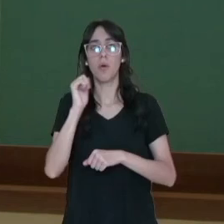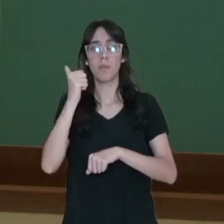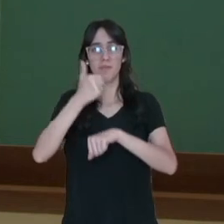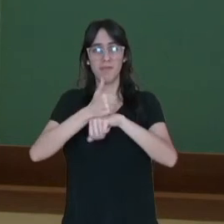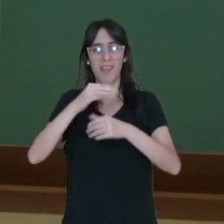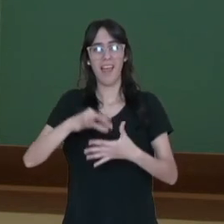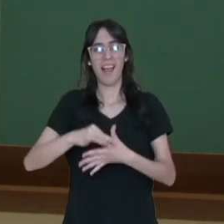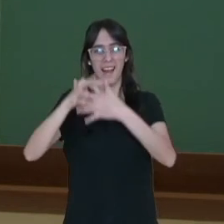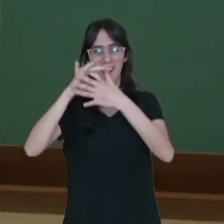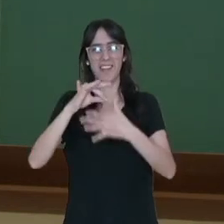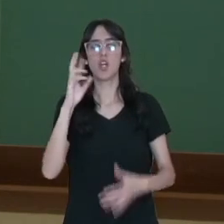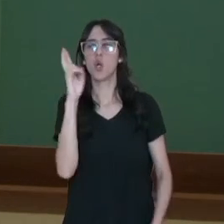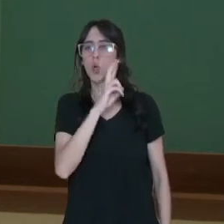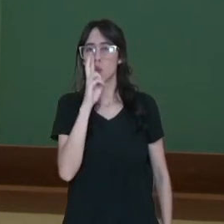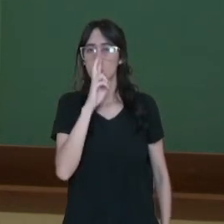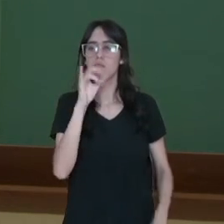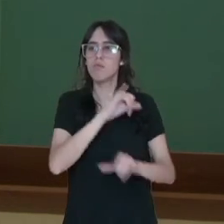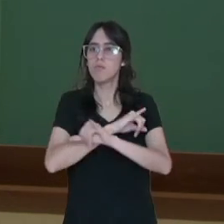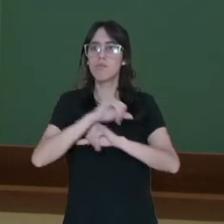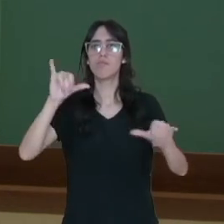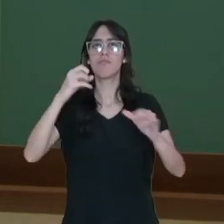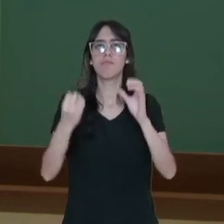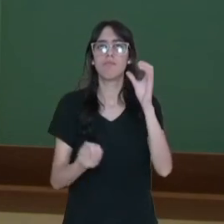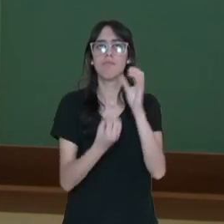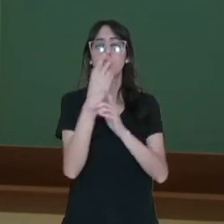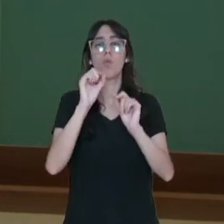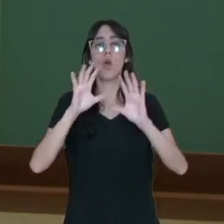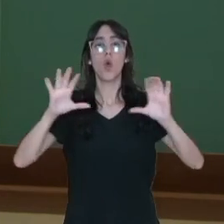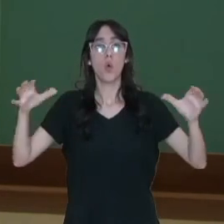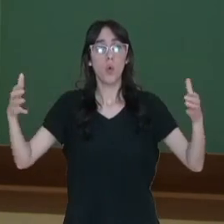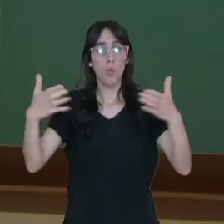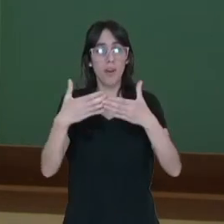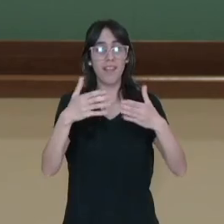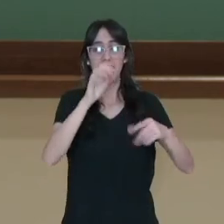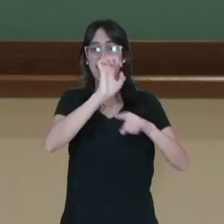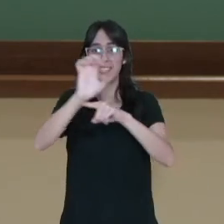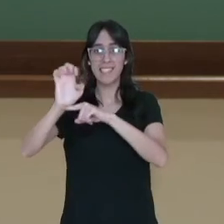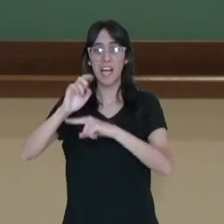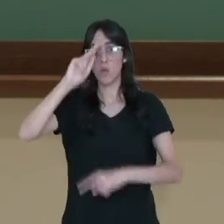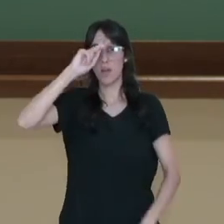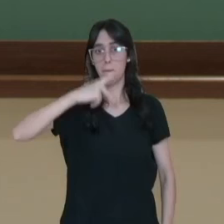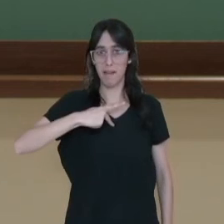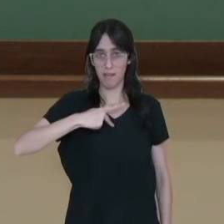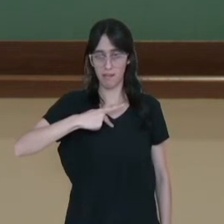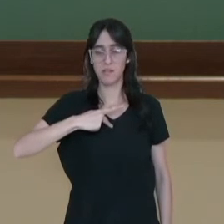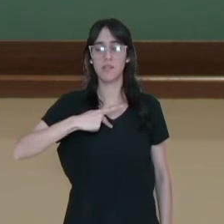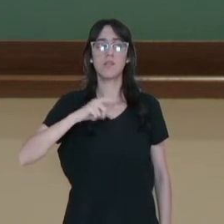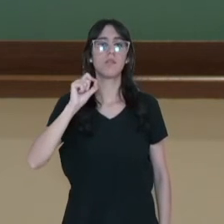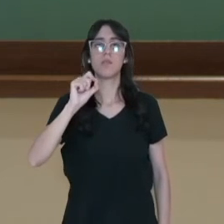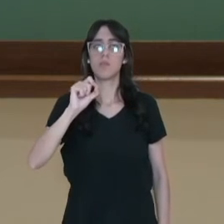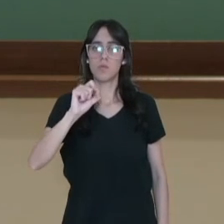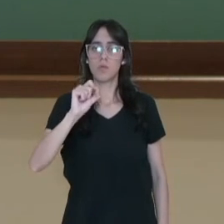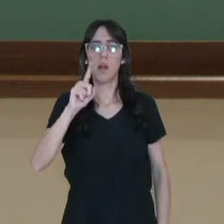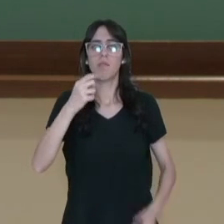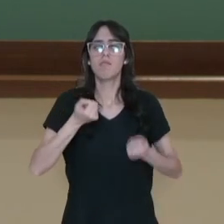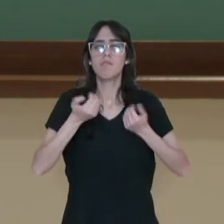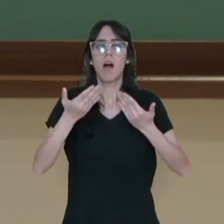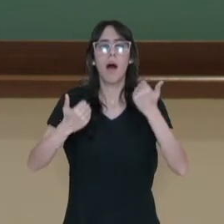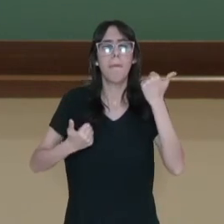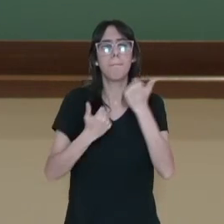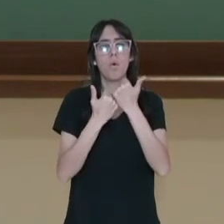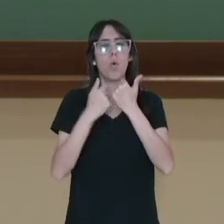Rússia, anunciou a criação da Comunidade dos Estados Independentes. Ela tinha como função dar apoio